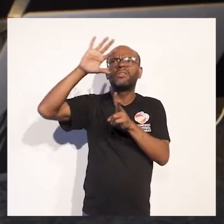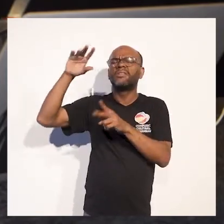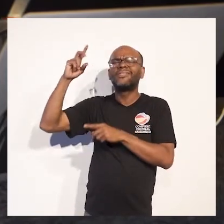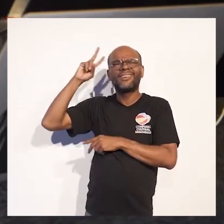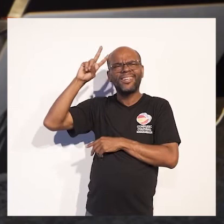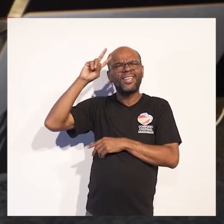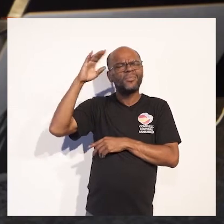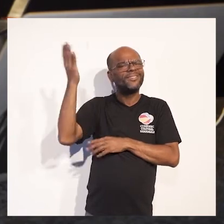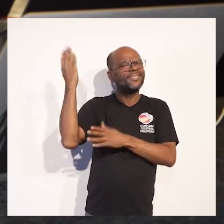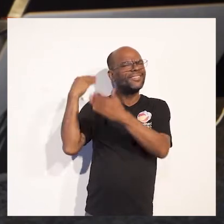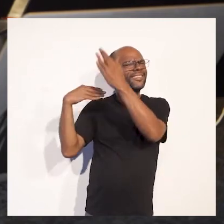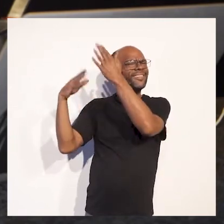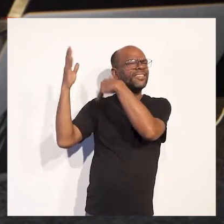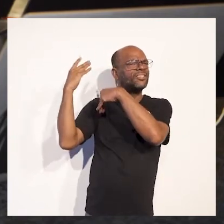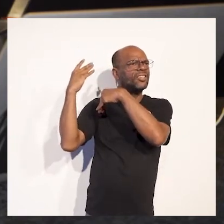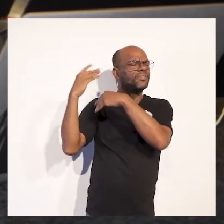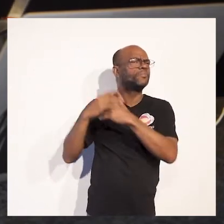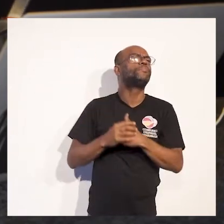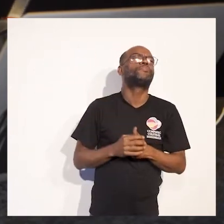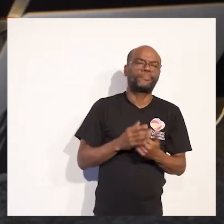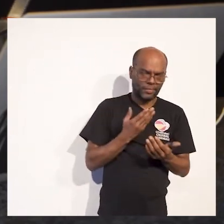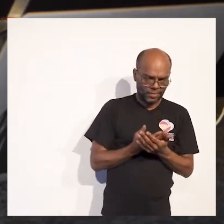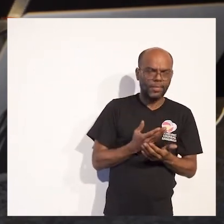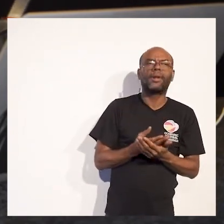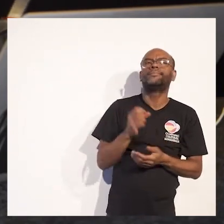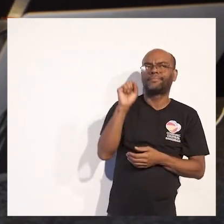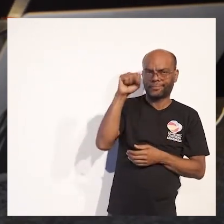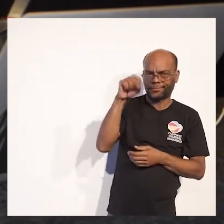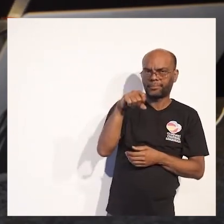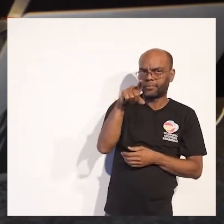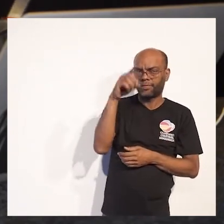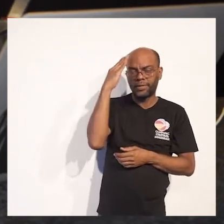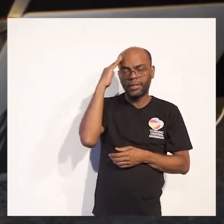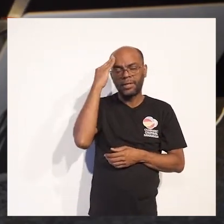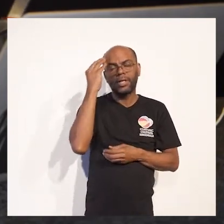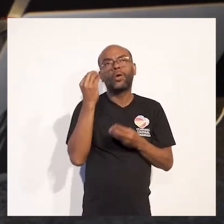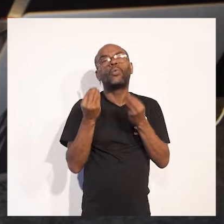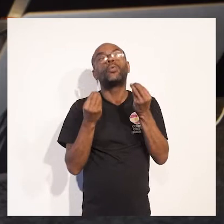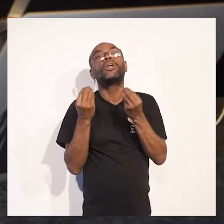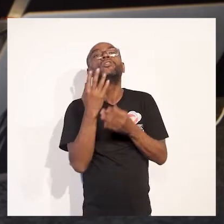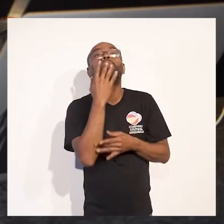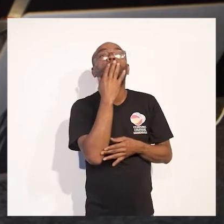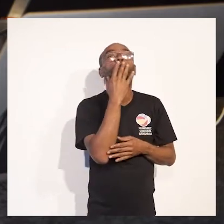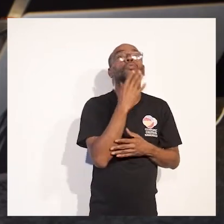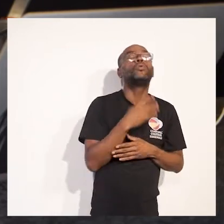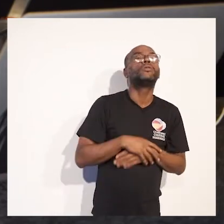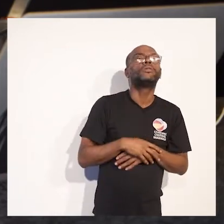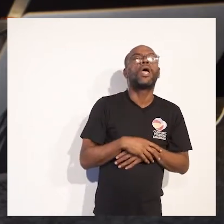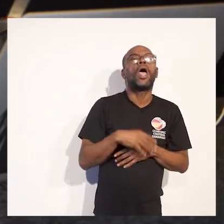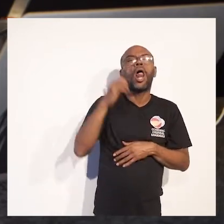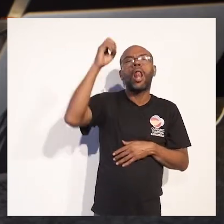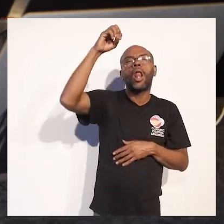lembra lá que a gente falou do prisma de Newton? É isso mesmo. A gente vai entender o que são essas cores